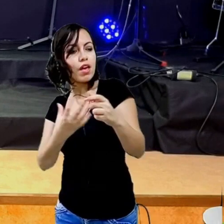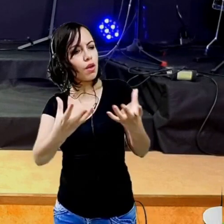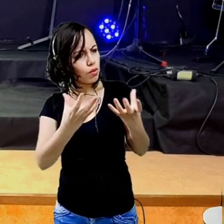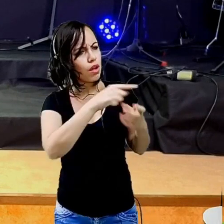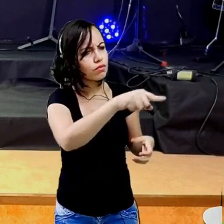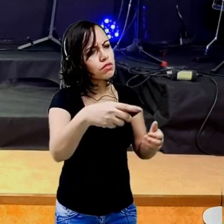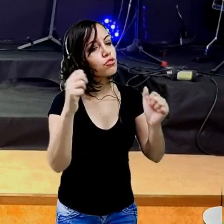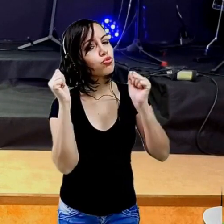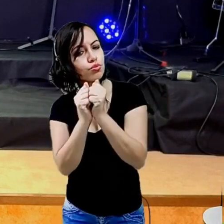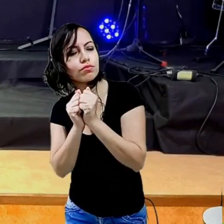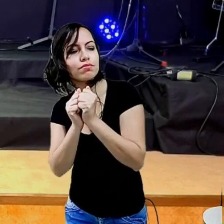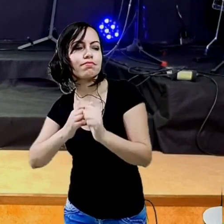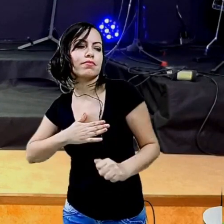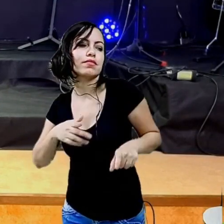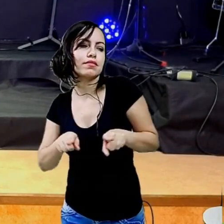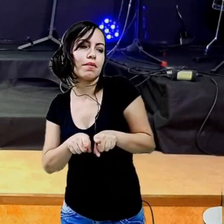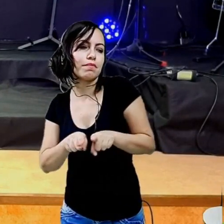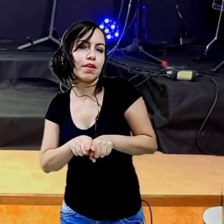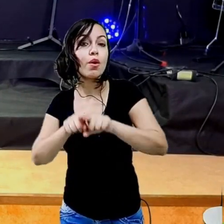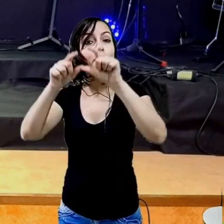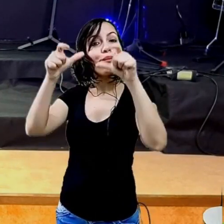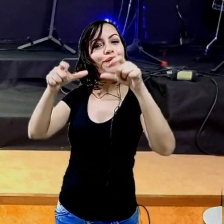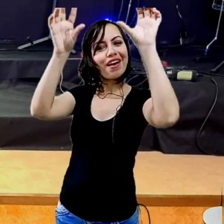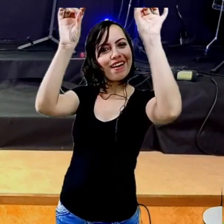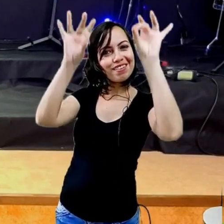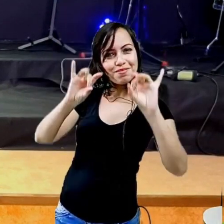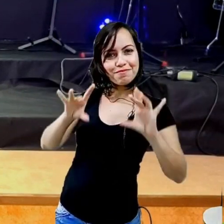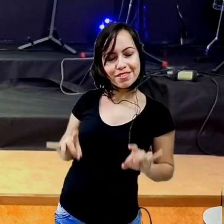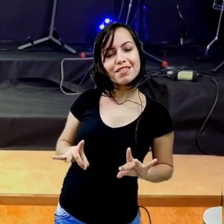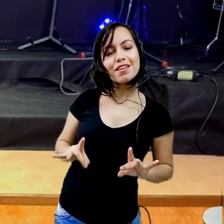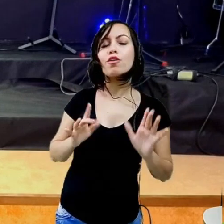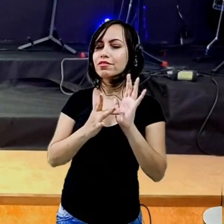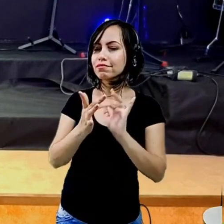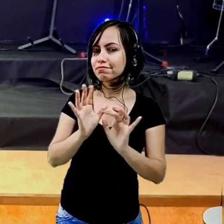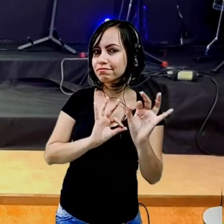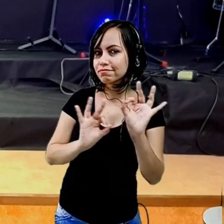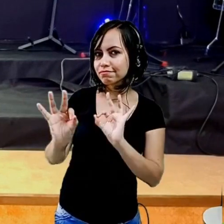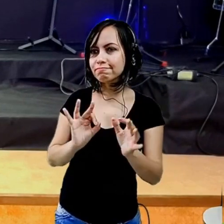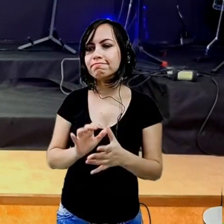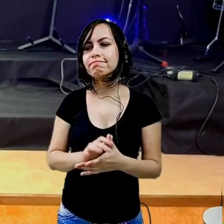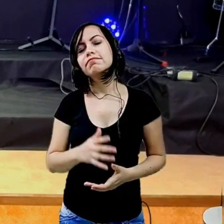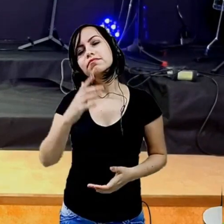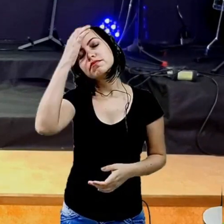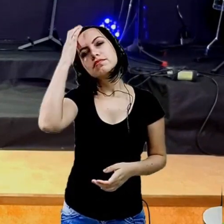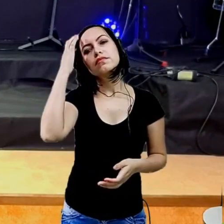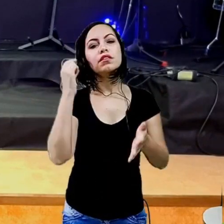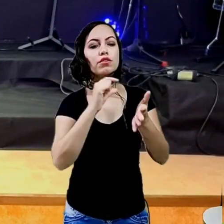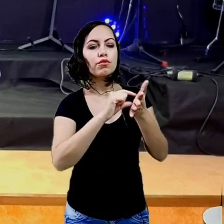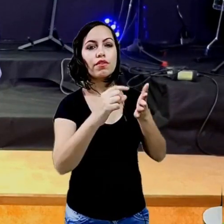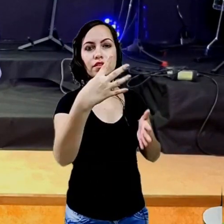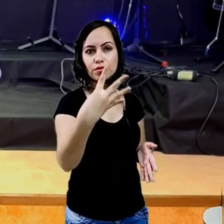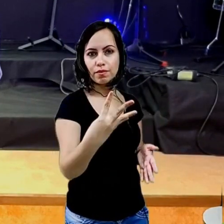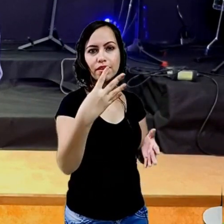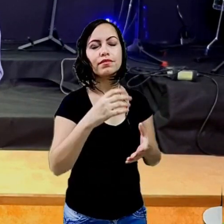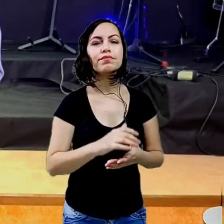estejais vós também. Lugar muito especial para mim e para você, Jesus tem, tá? E no 4,